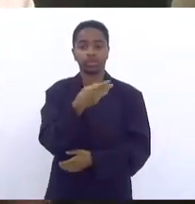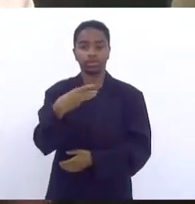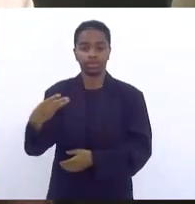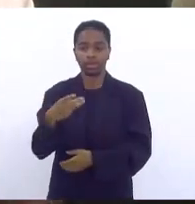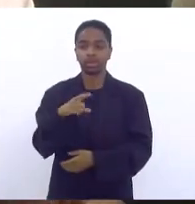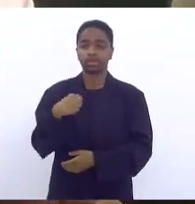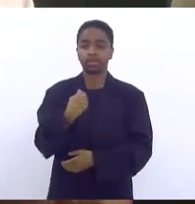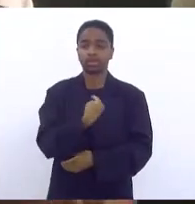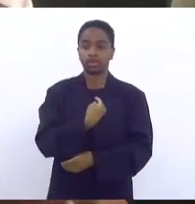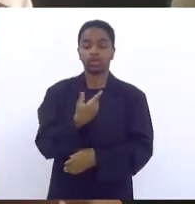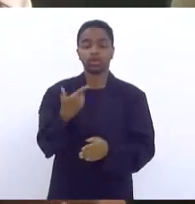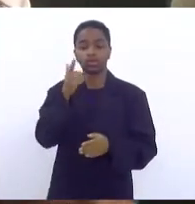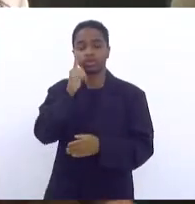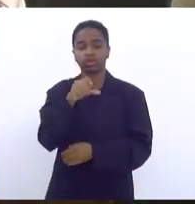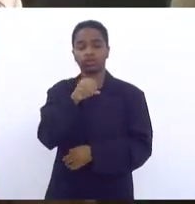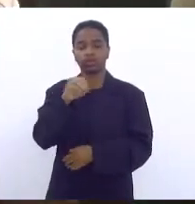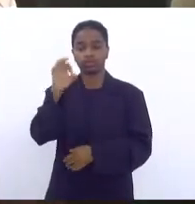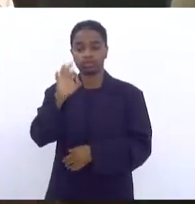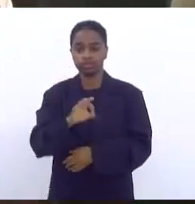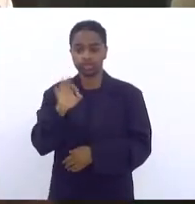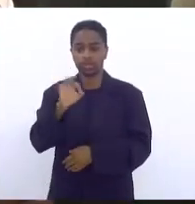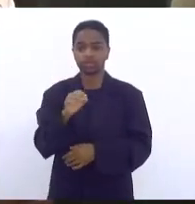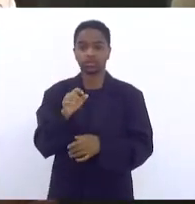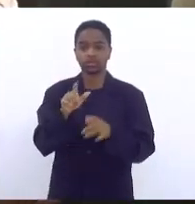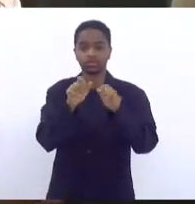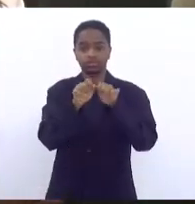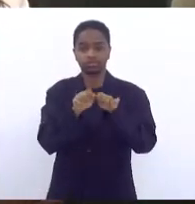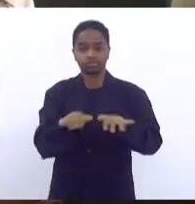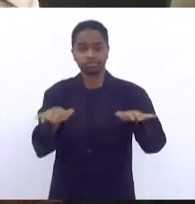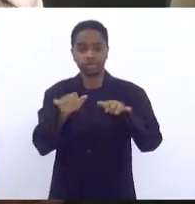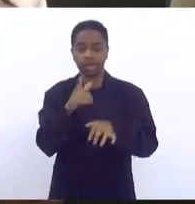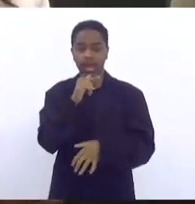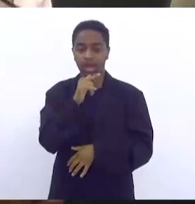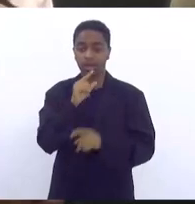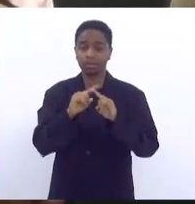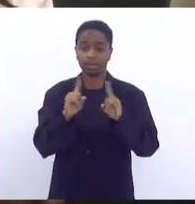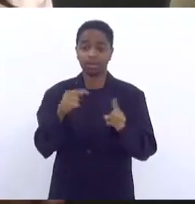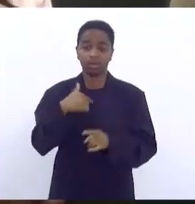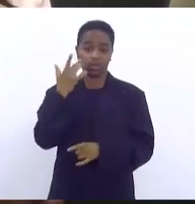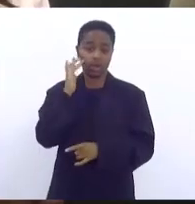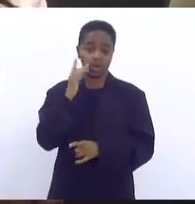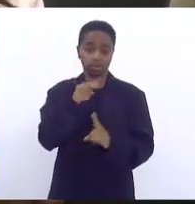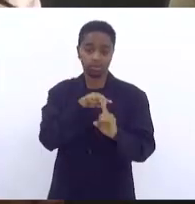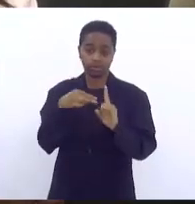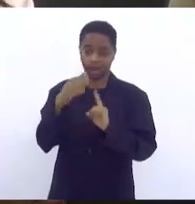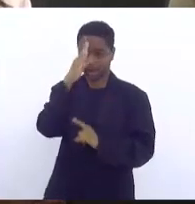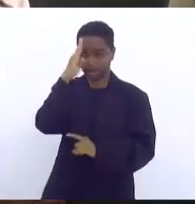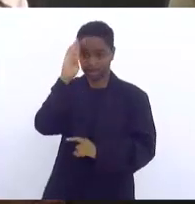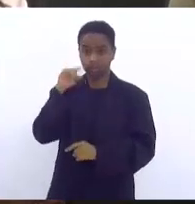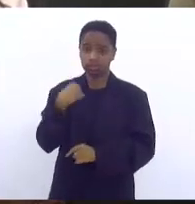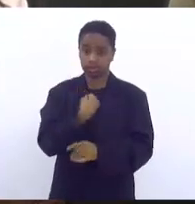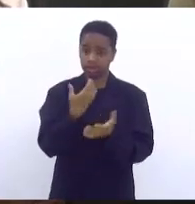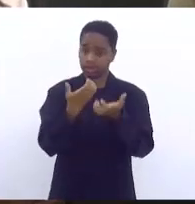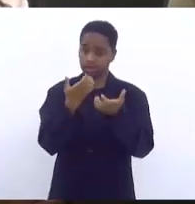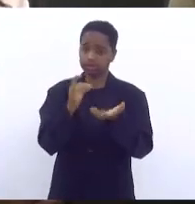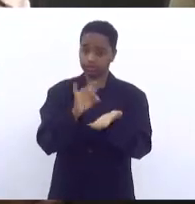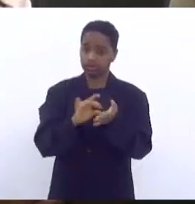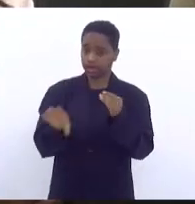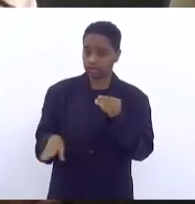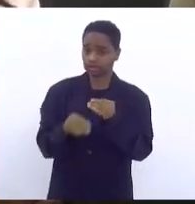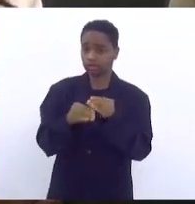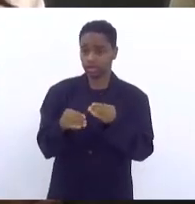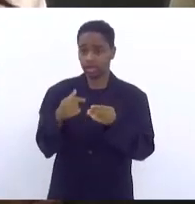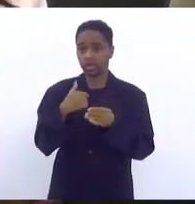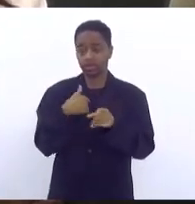vamos chegar a 90% de esgoto vamos universalizar a água e eu acho que do ponto de vista da academia a gente quer muito incorporar isso Inclusive eu tava